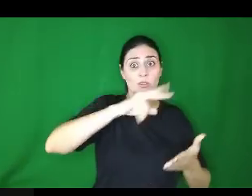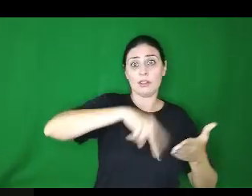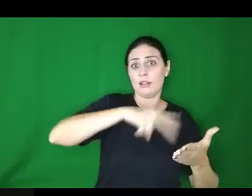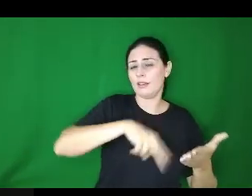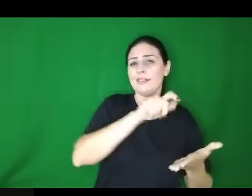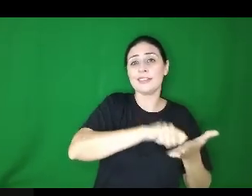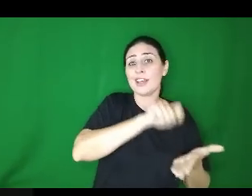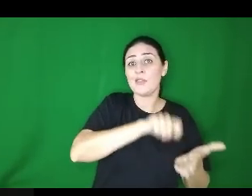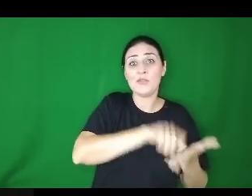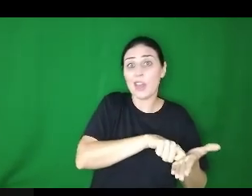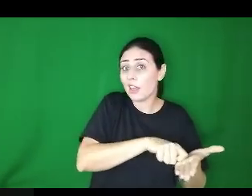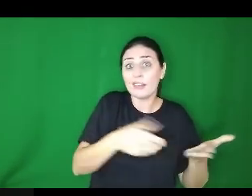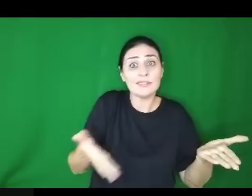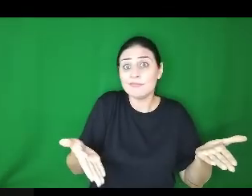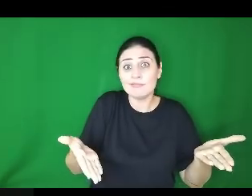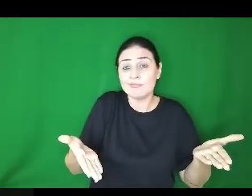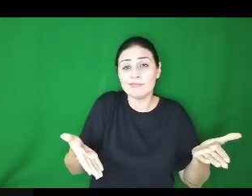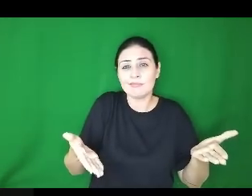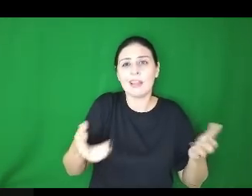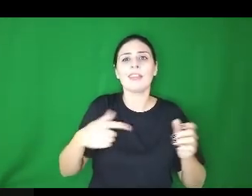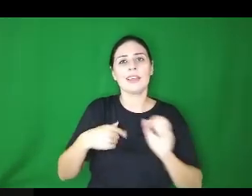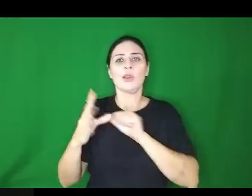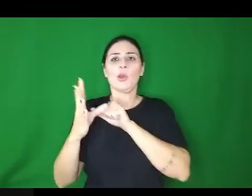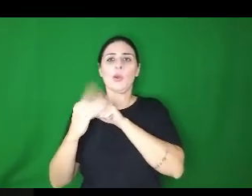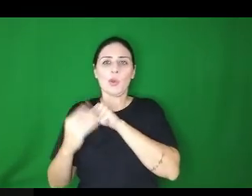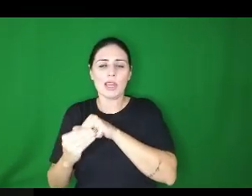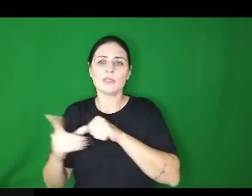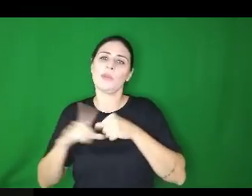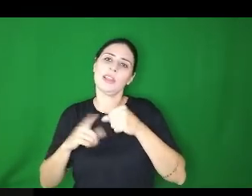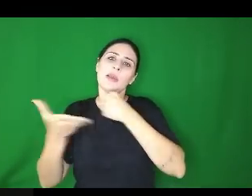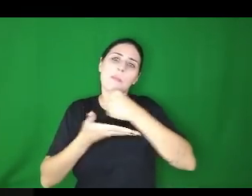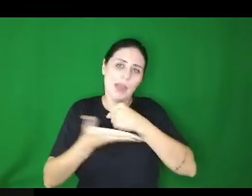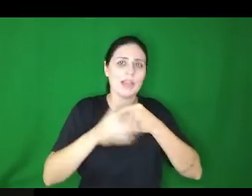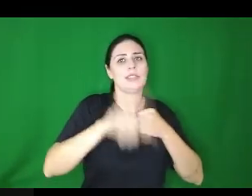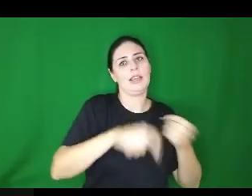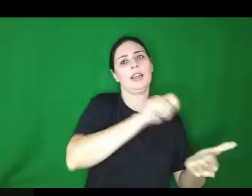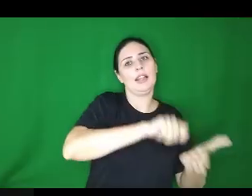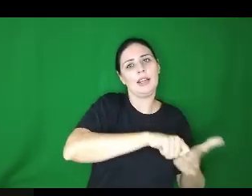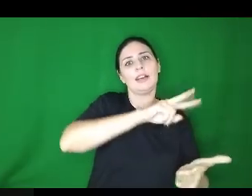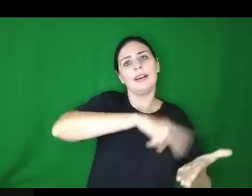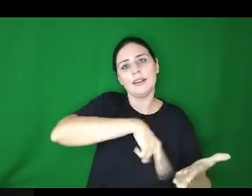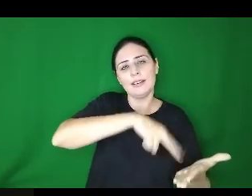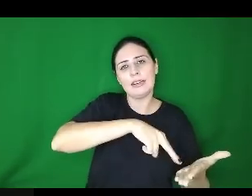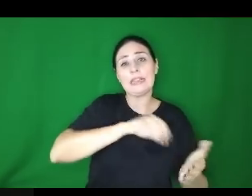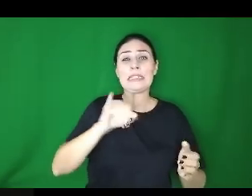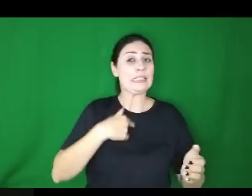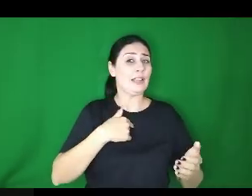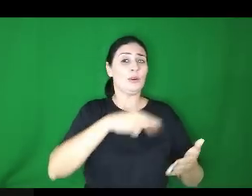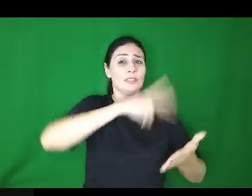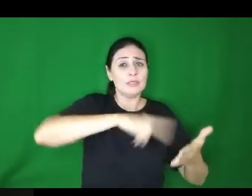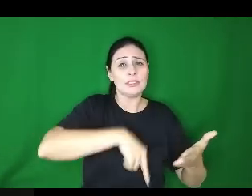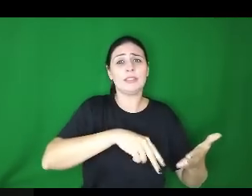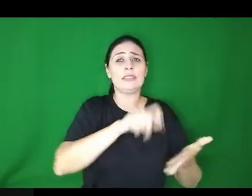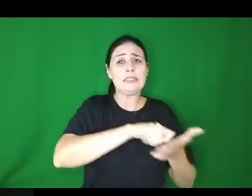que é o maior ainda preocupação de todos, que nos primeiros anos tem um papel